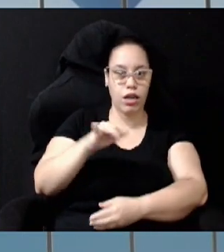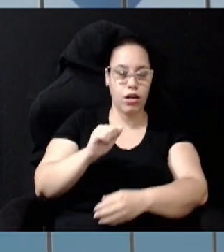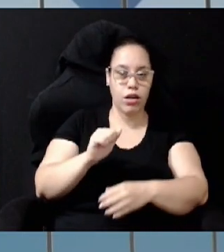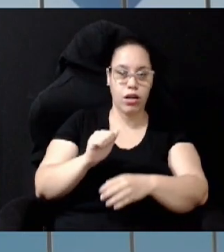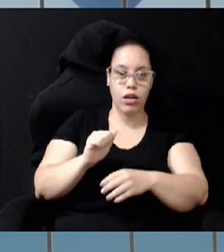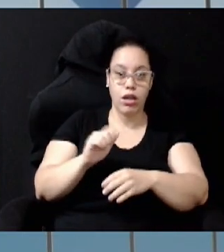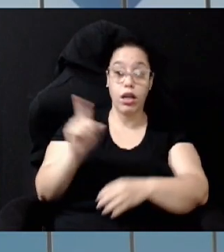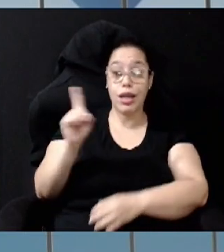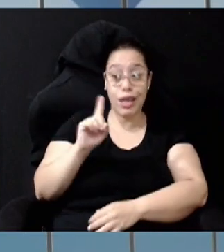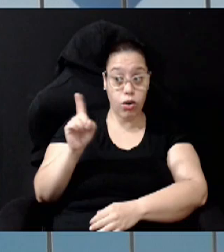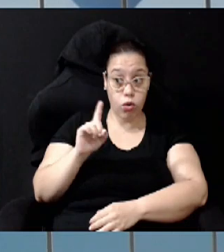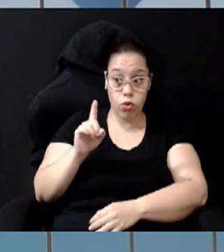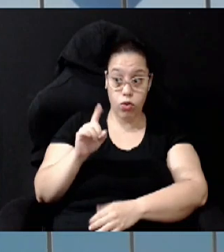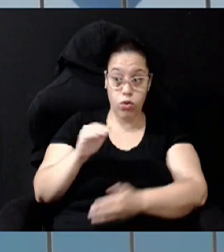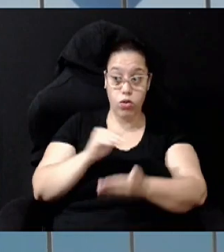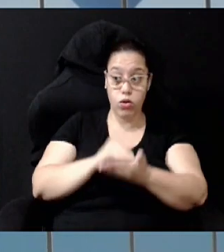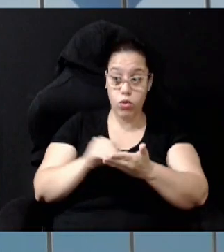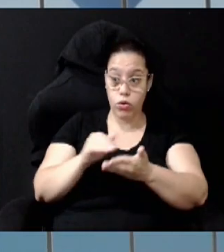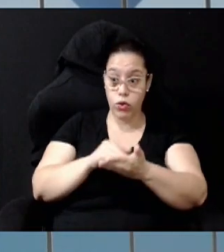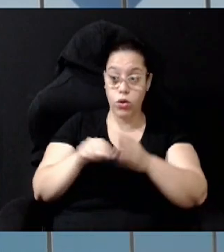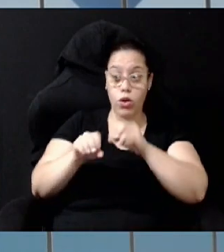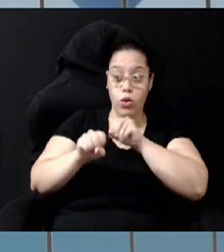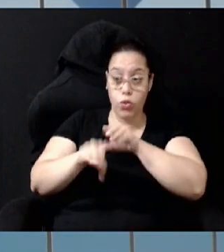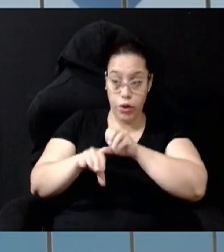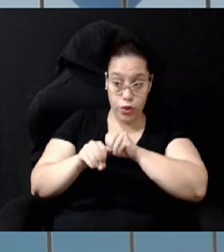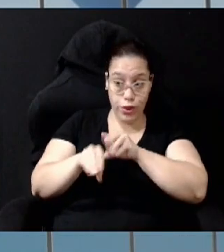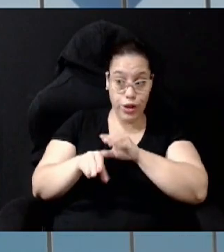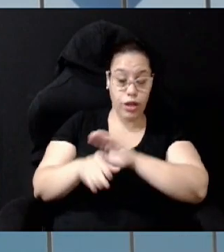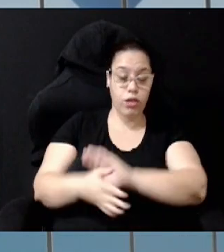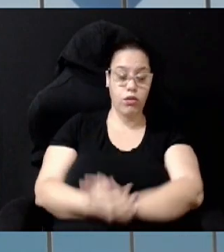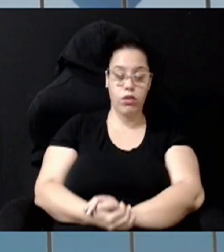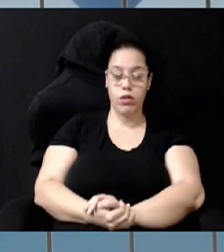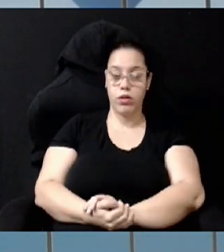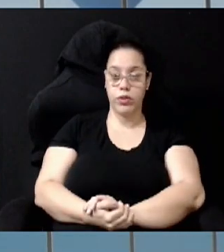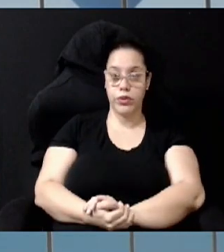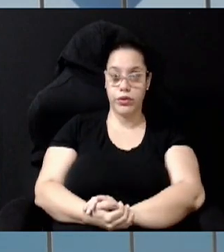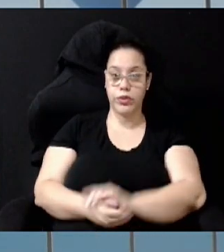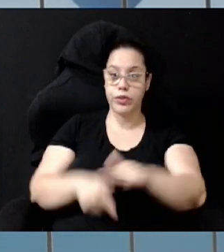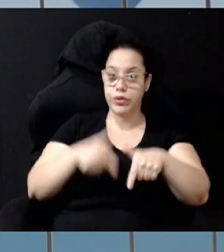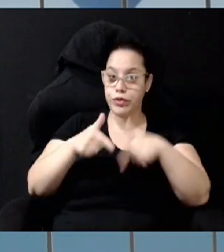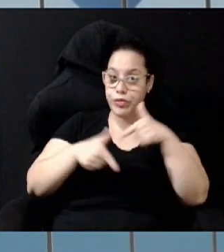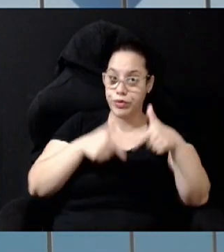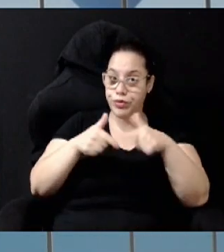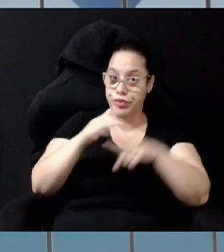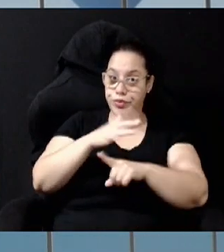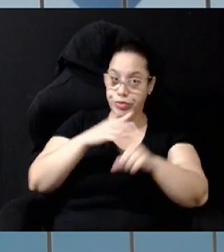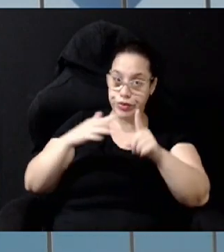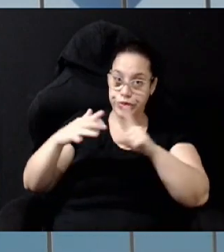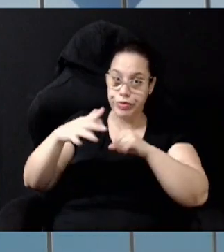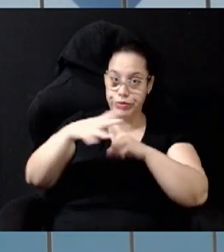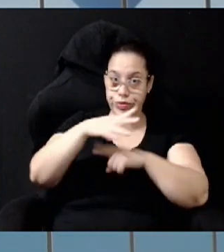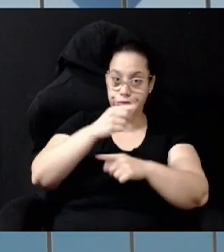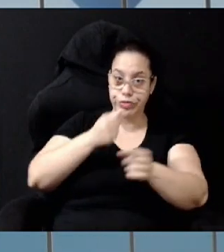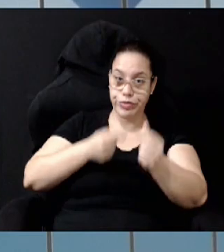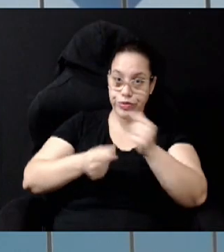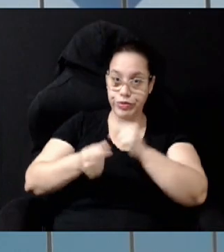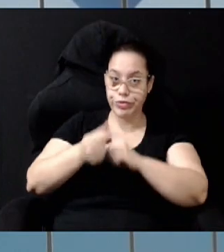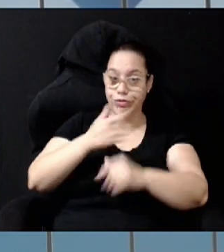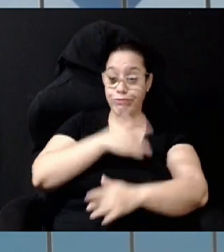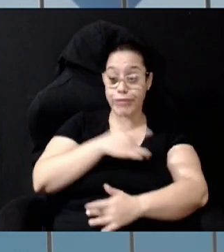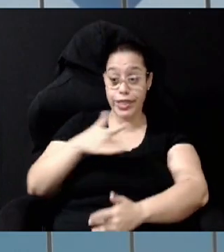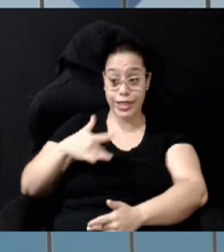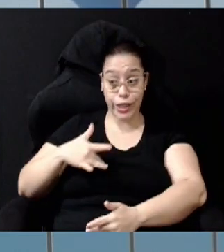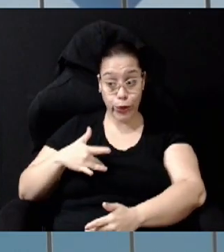Eu trabalho na questão de educação ambiental, eu trabalhar com questão ambiental, eu economizo em saúde, né?